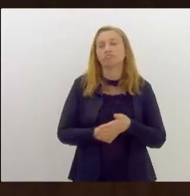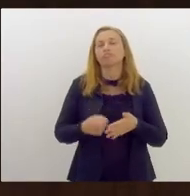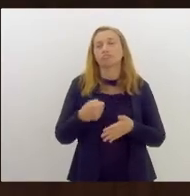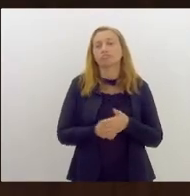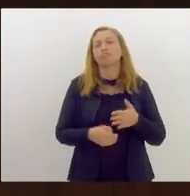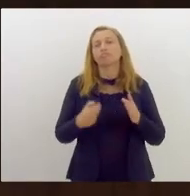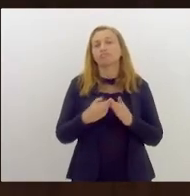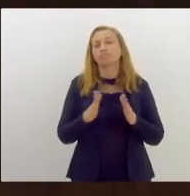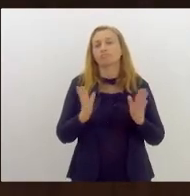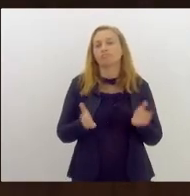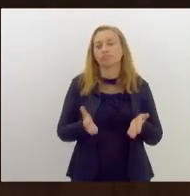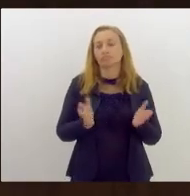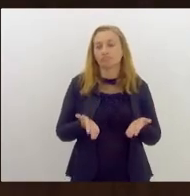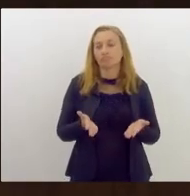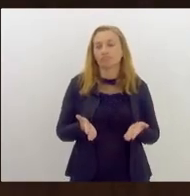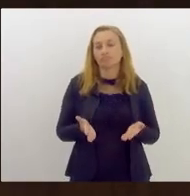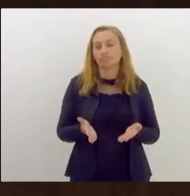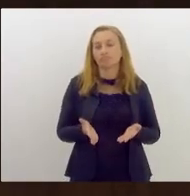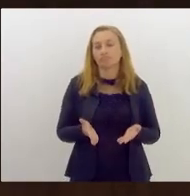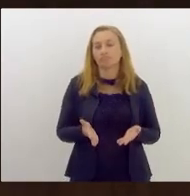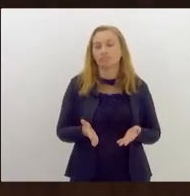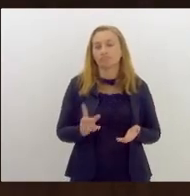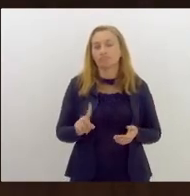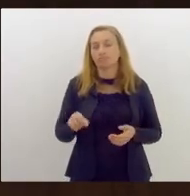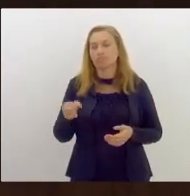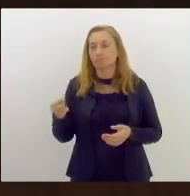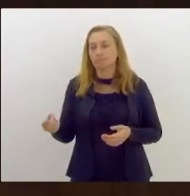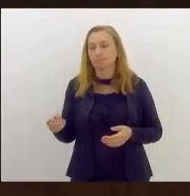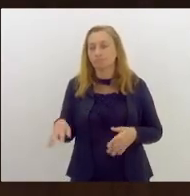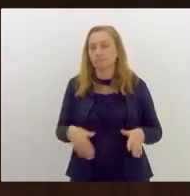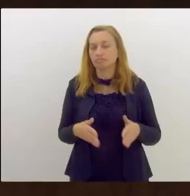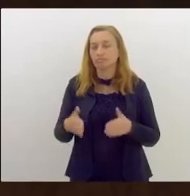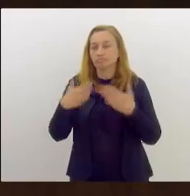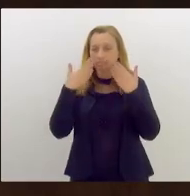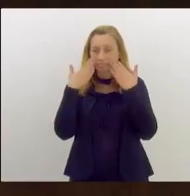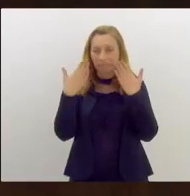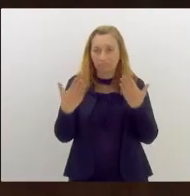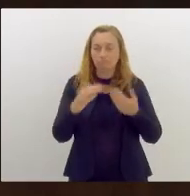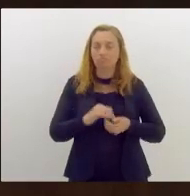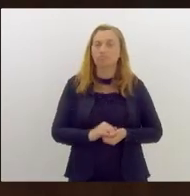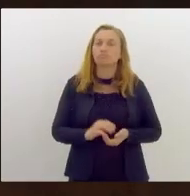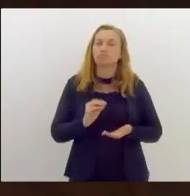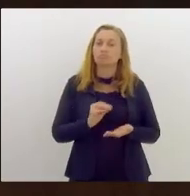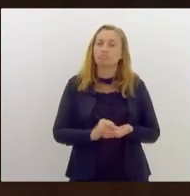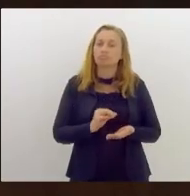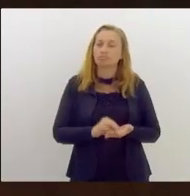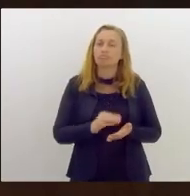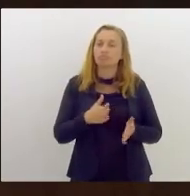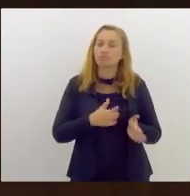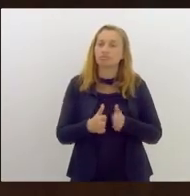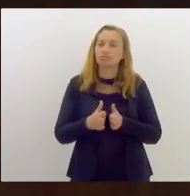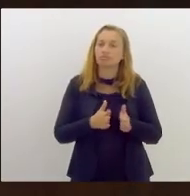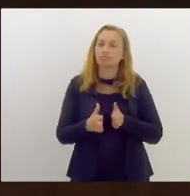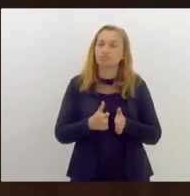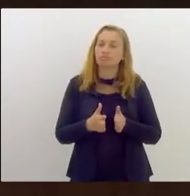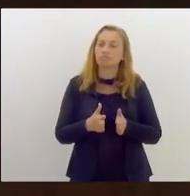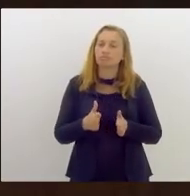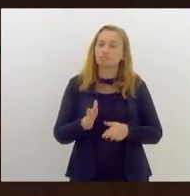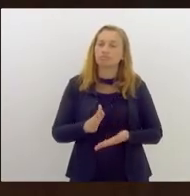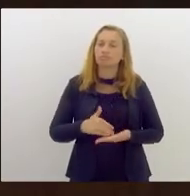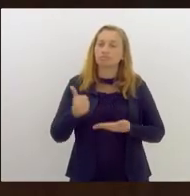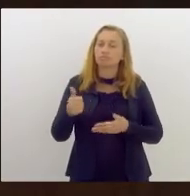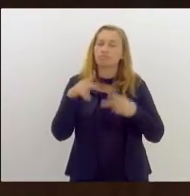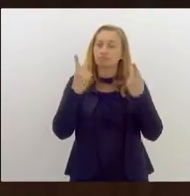moradia hoje ela demonstra que ela tem outros gargalos apresentados que é a falta de acesso a dignidade